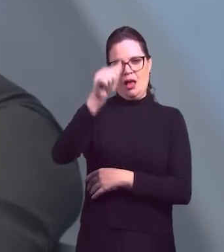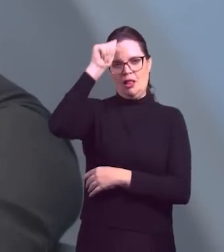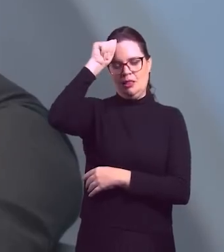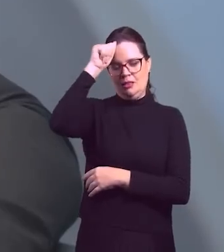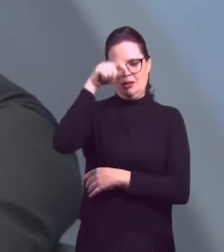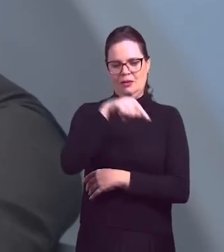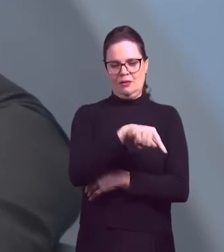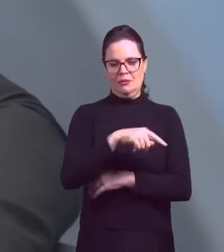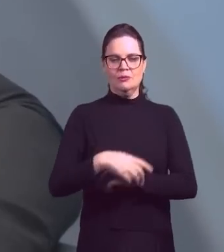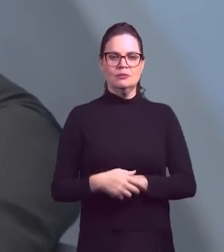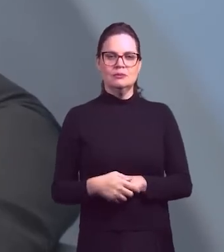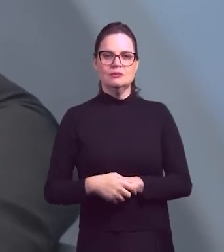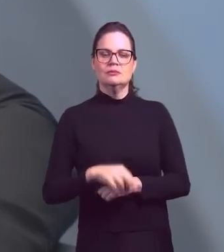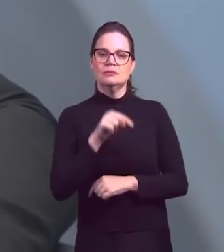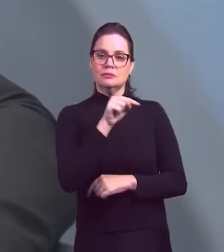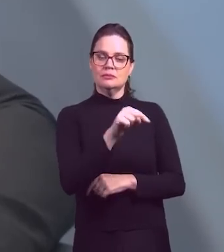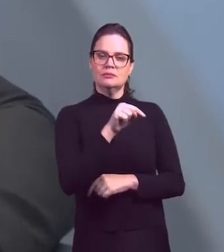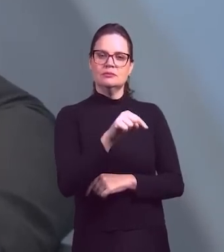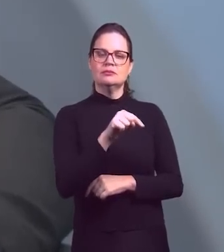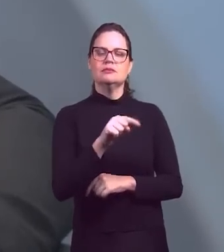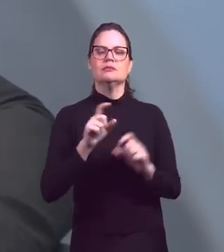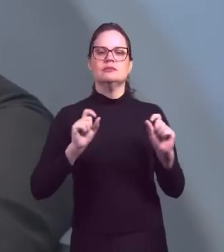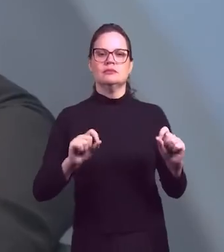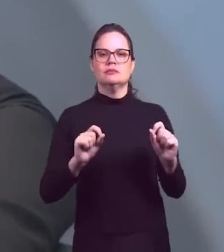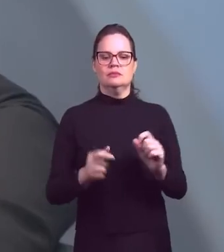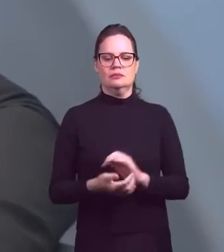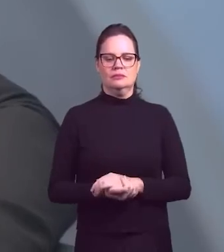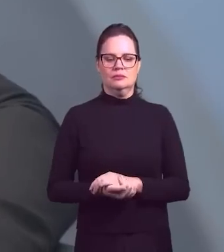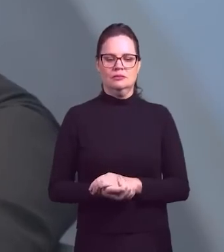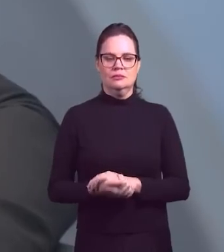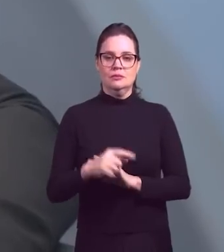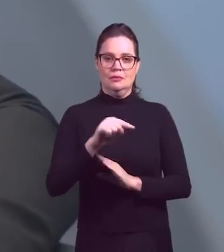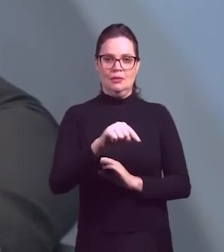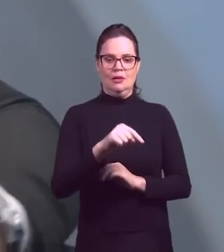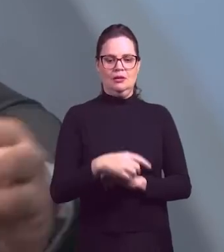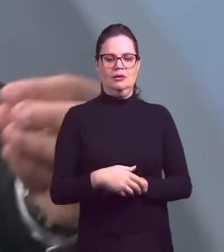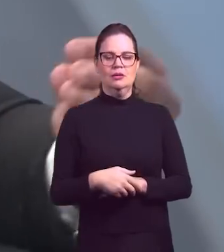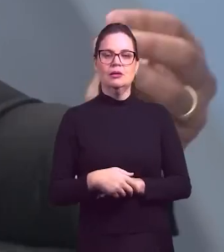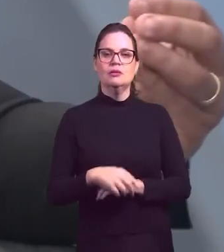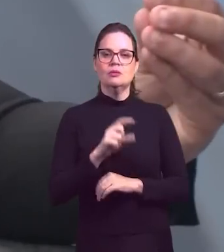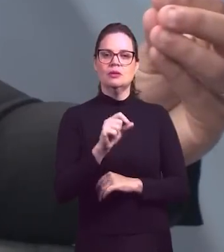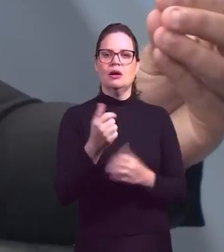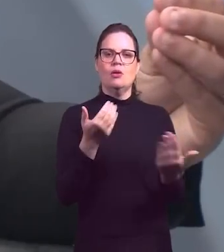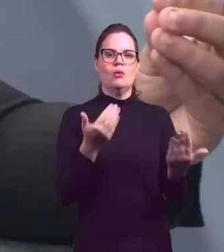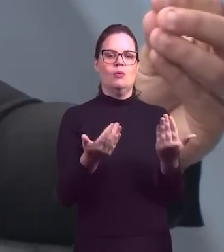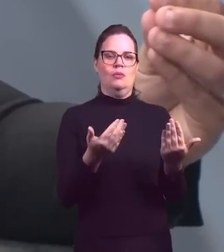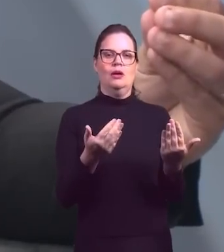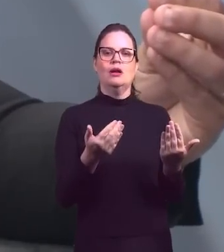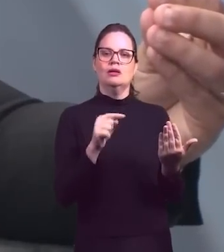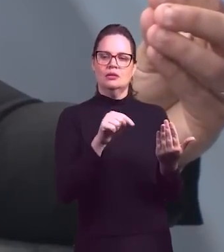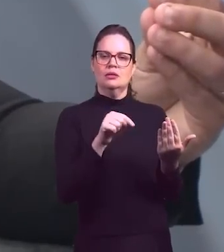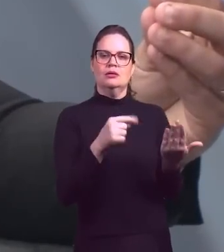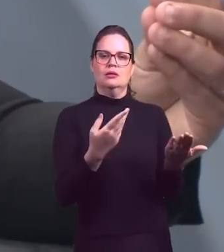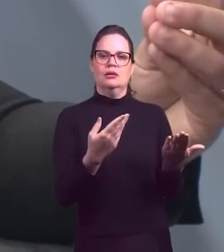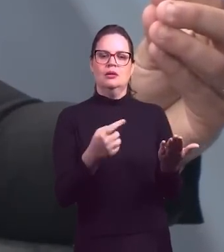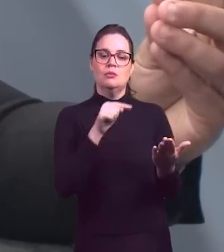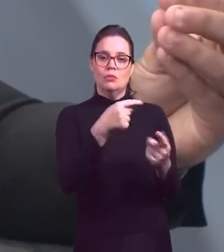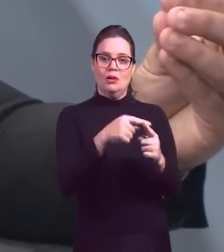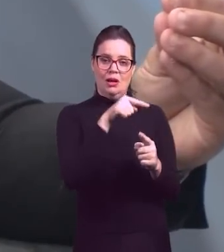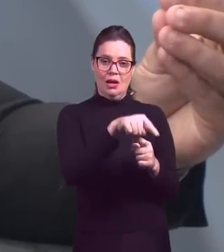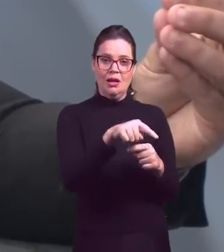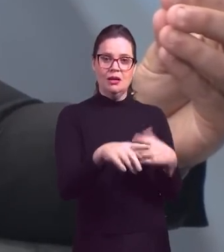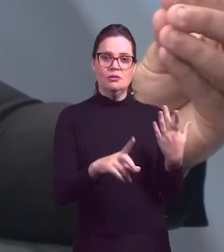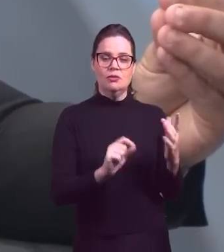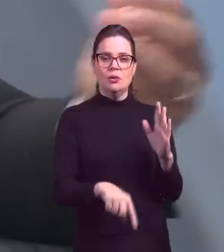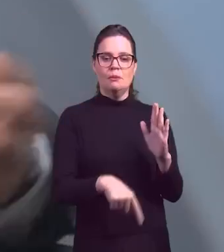ele é a figura. Por ele entrou o